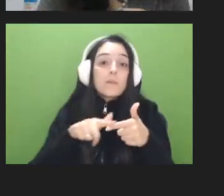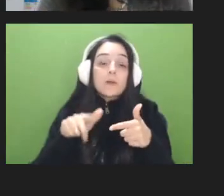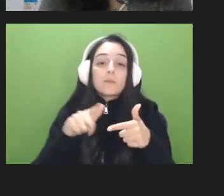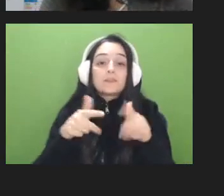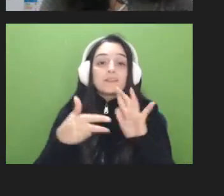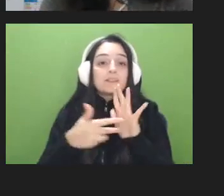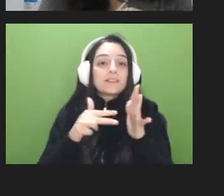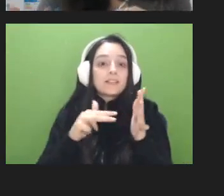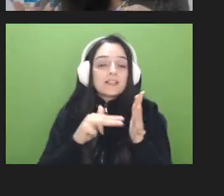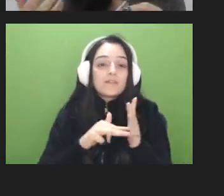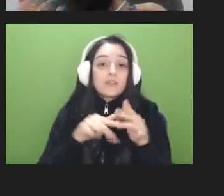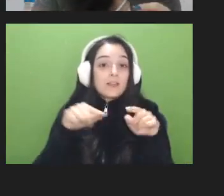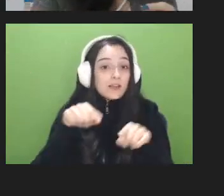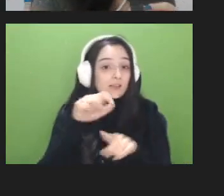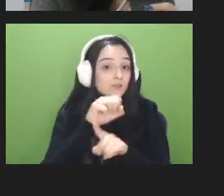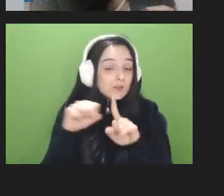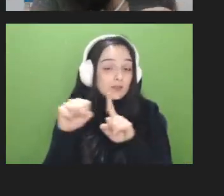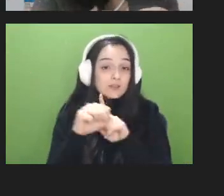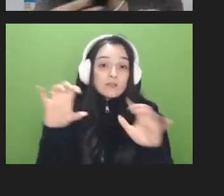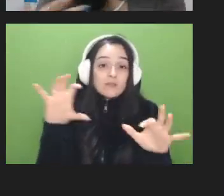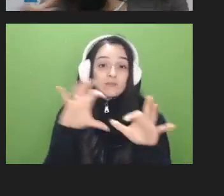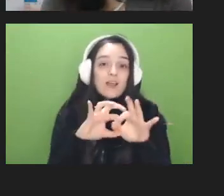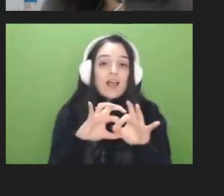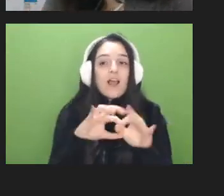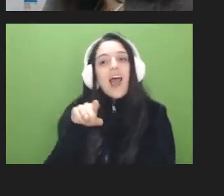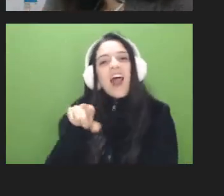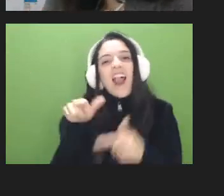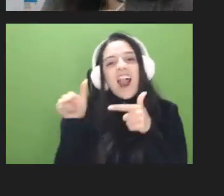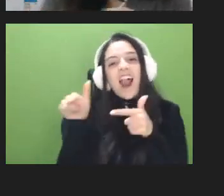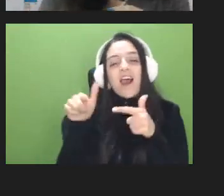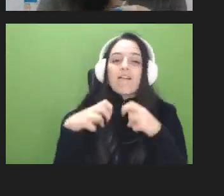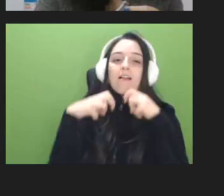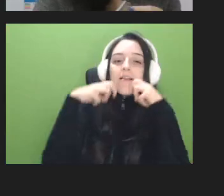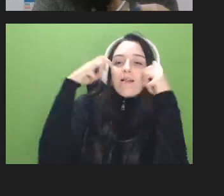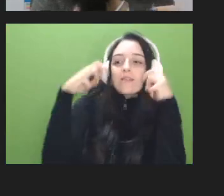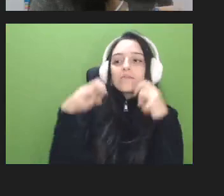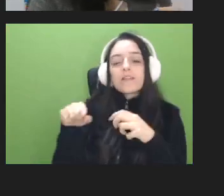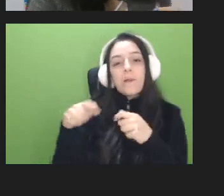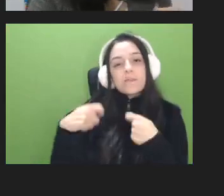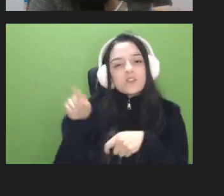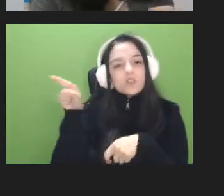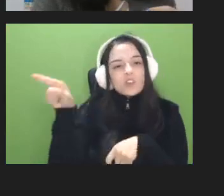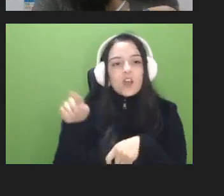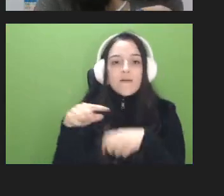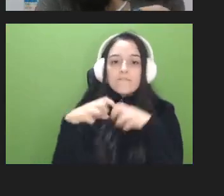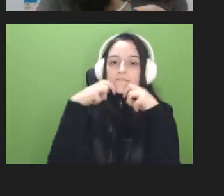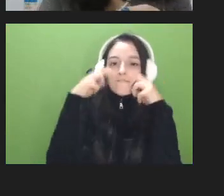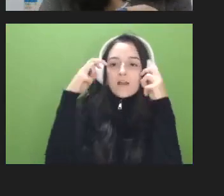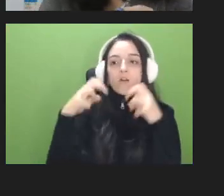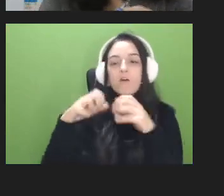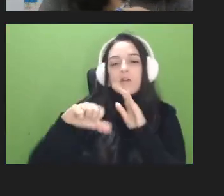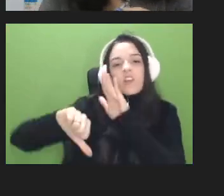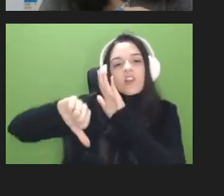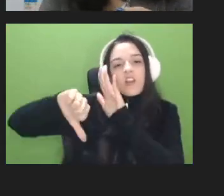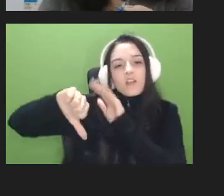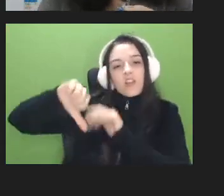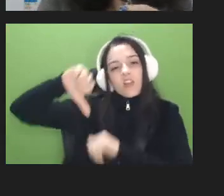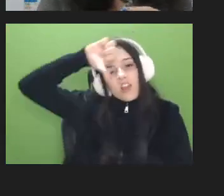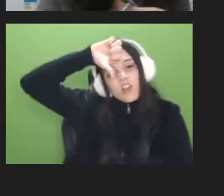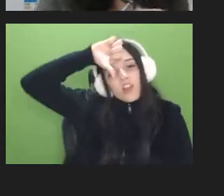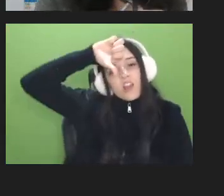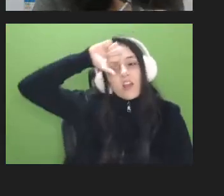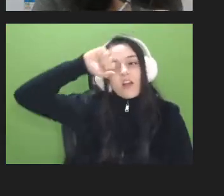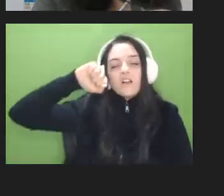necessidade genuína em motivo de vergonha, em motivo de exclusão, em motivo de estigma, né? Eu